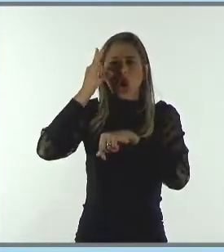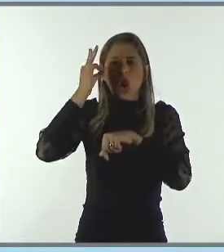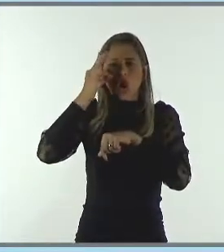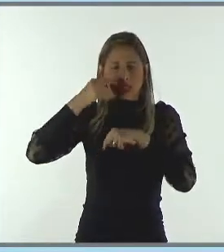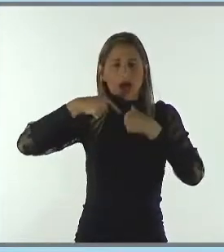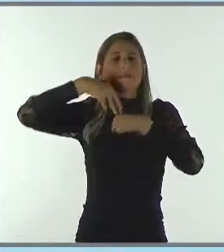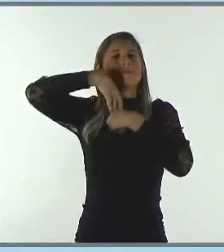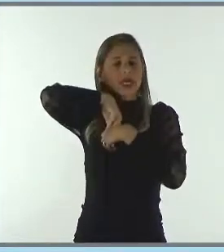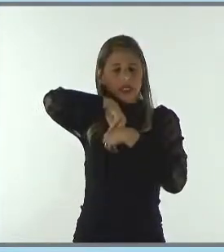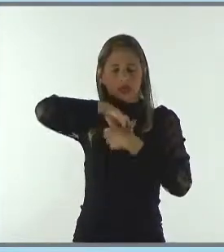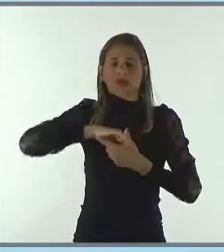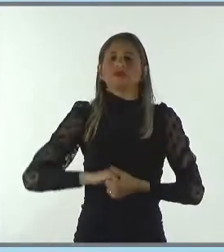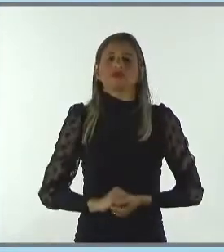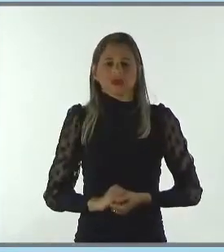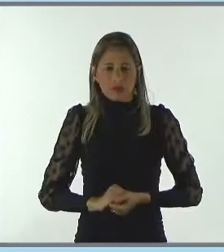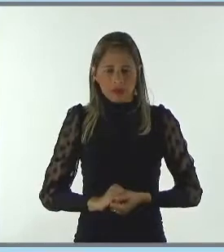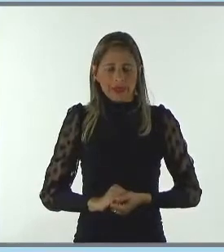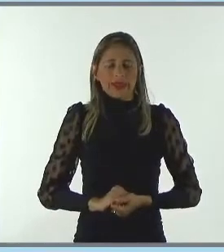baixo.